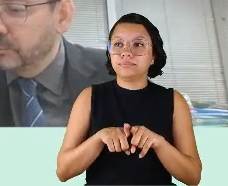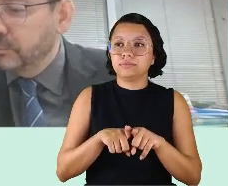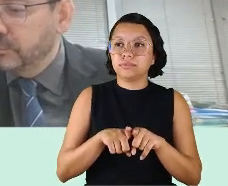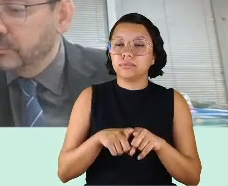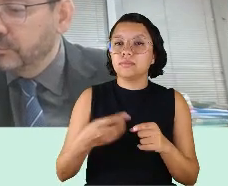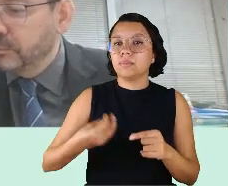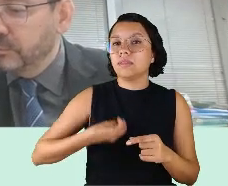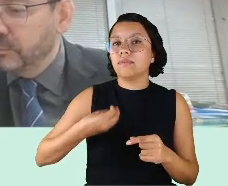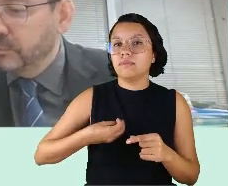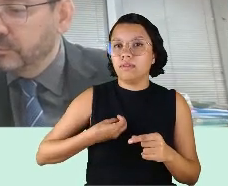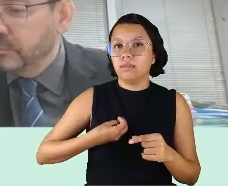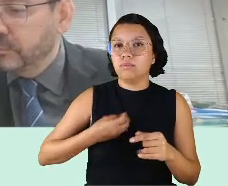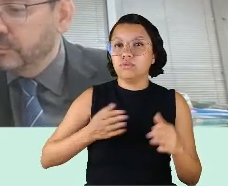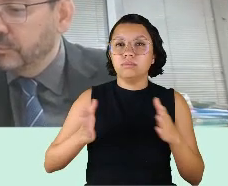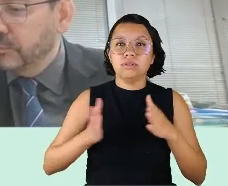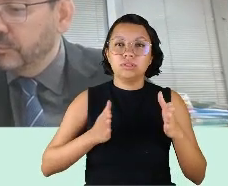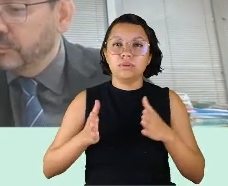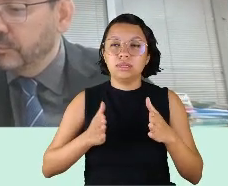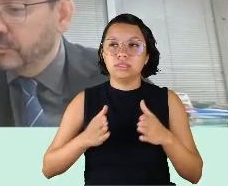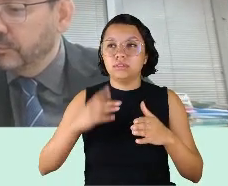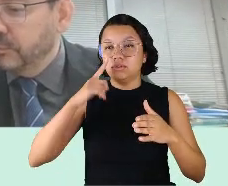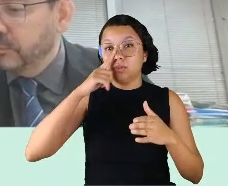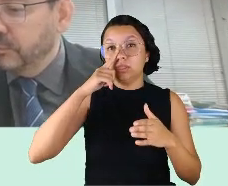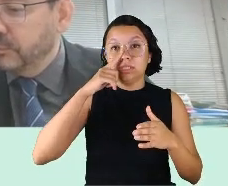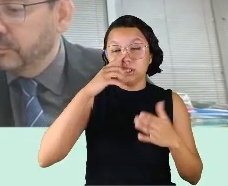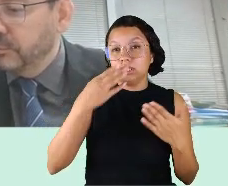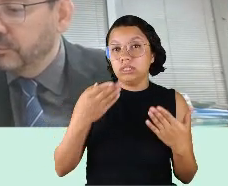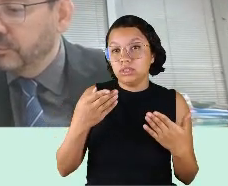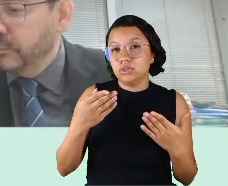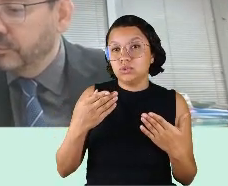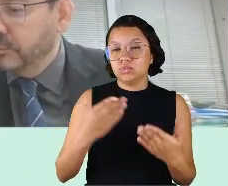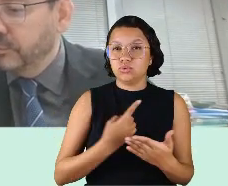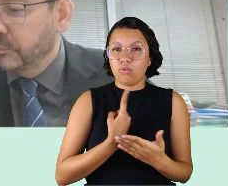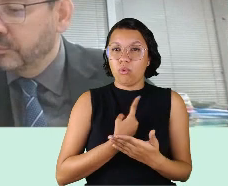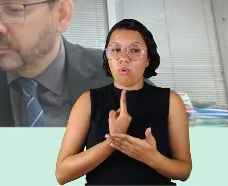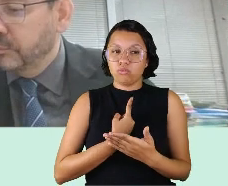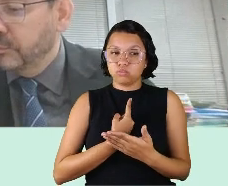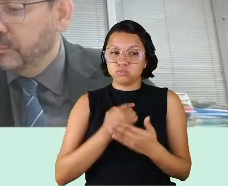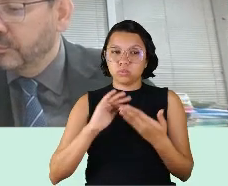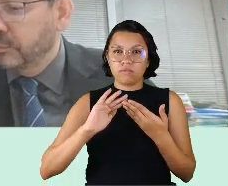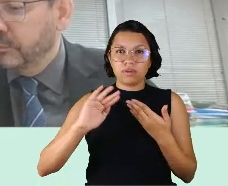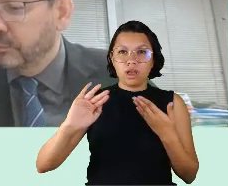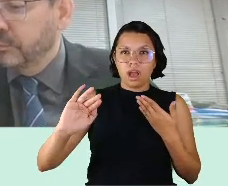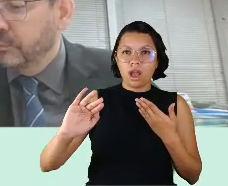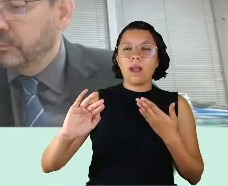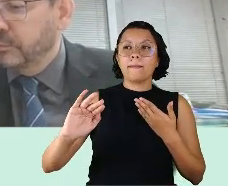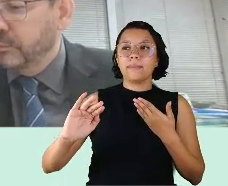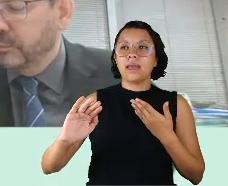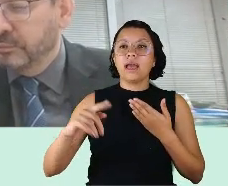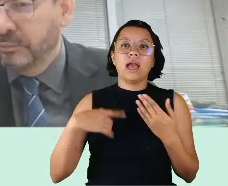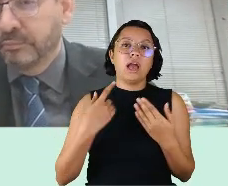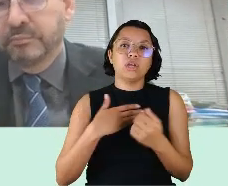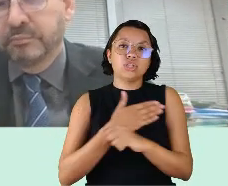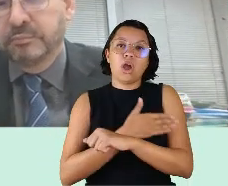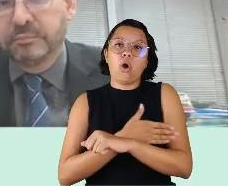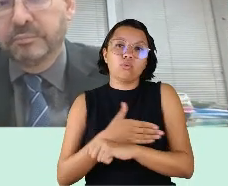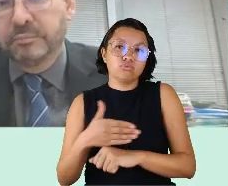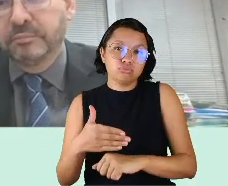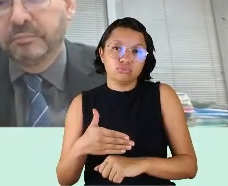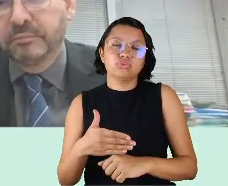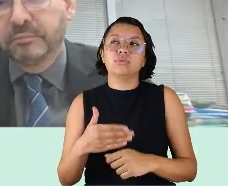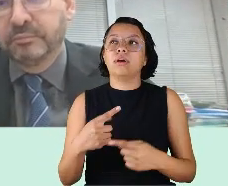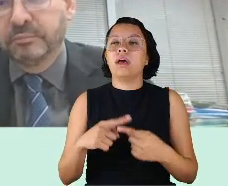também vivemos aí uma situação de risco, né, de isolamento, a gente acaba se